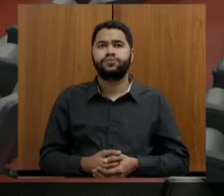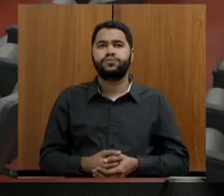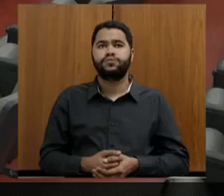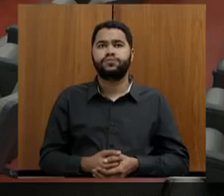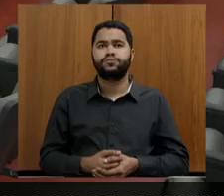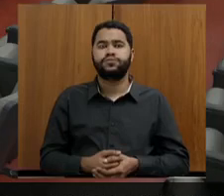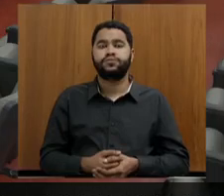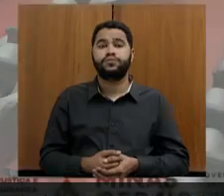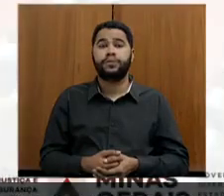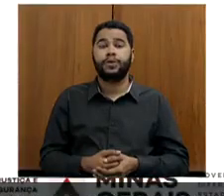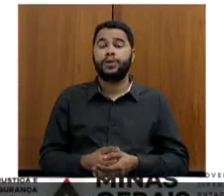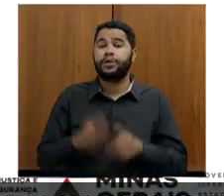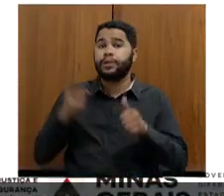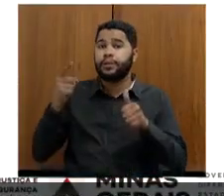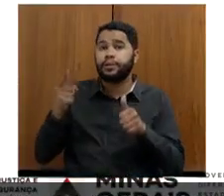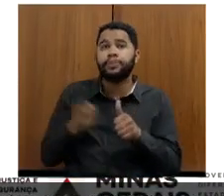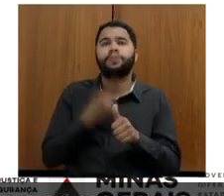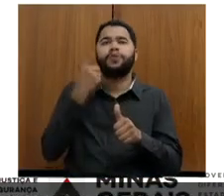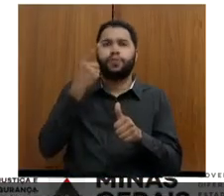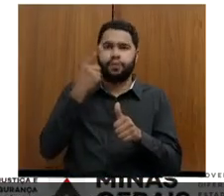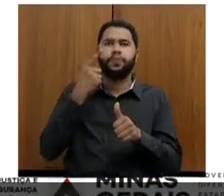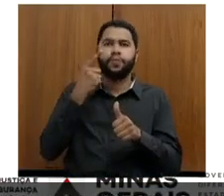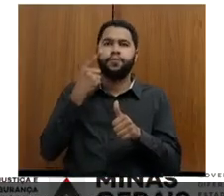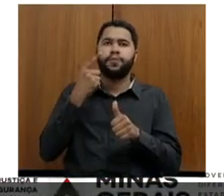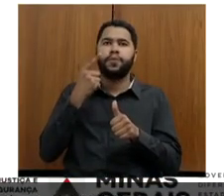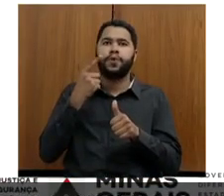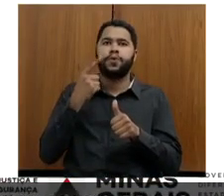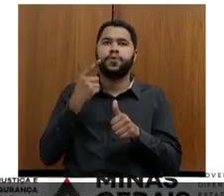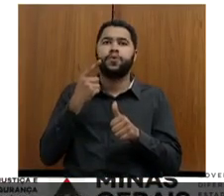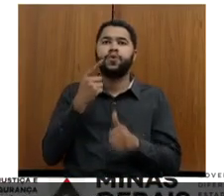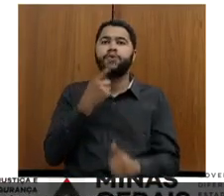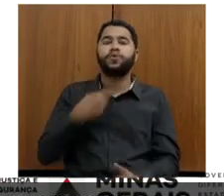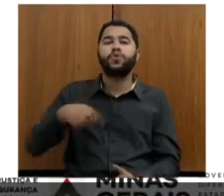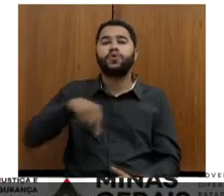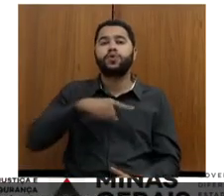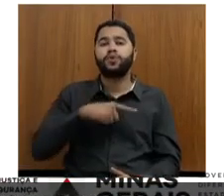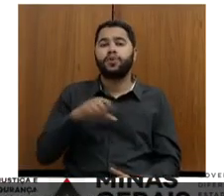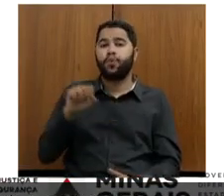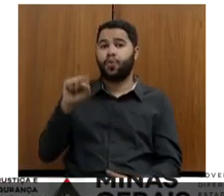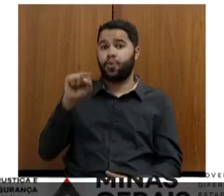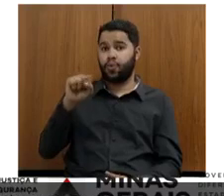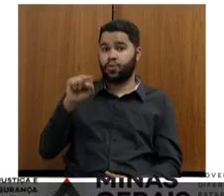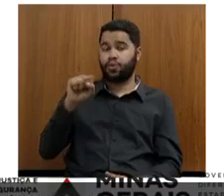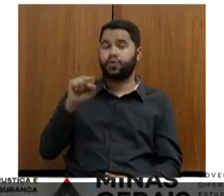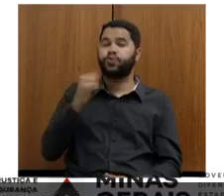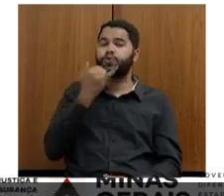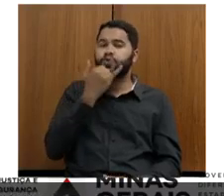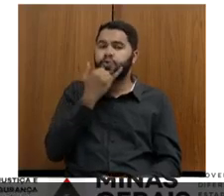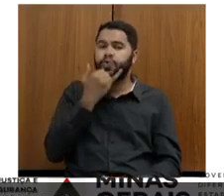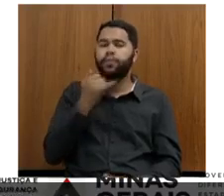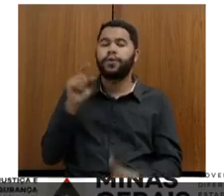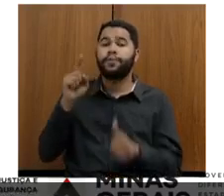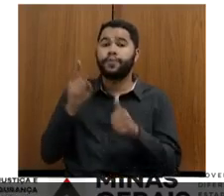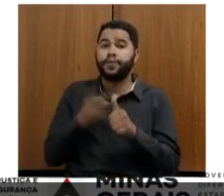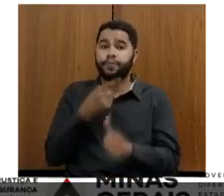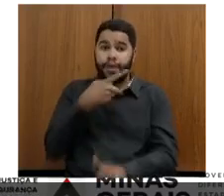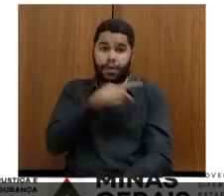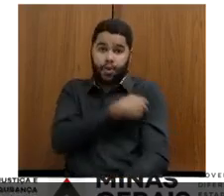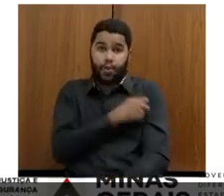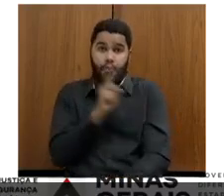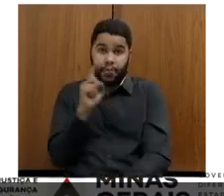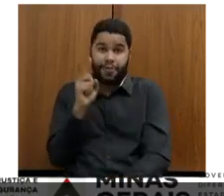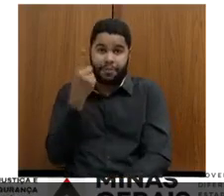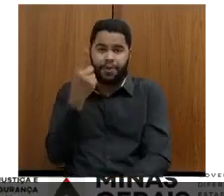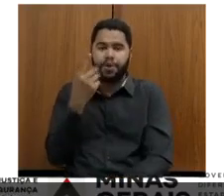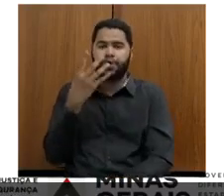quem em primeira em primeira dose nós temos 89 desculpe em primeira dose nós